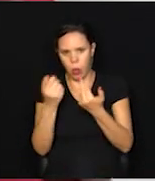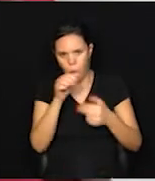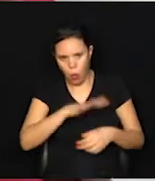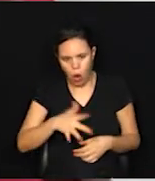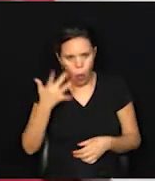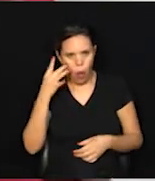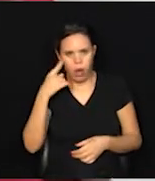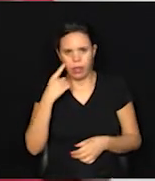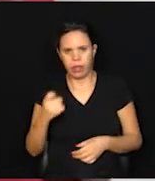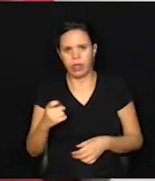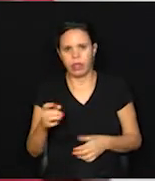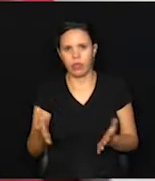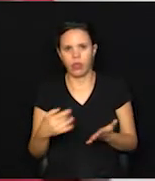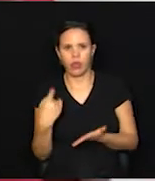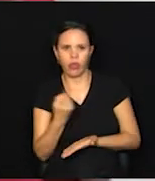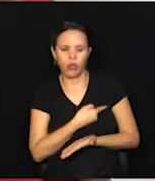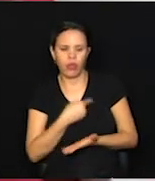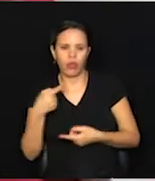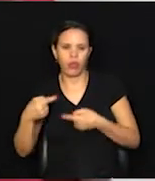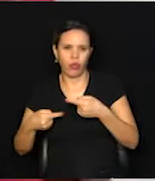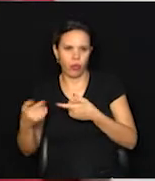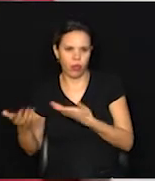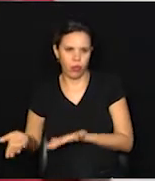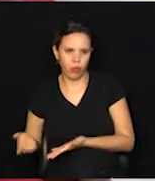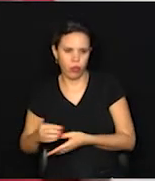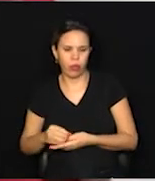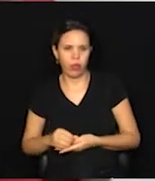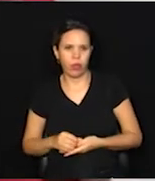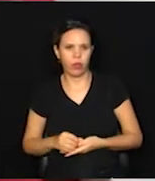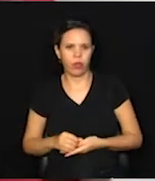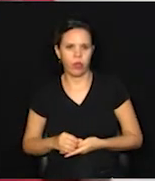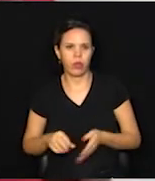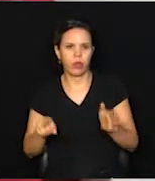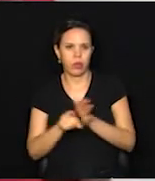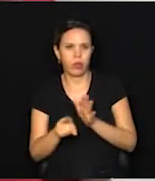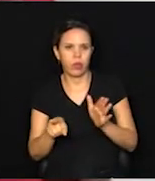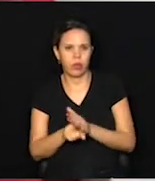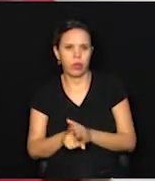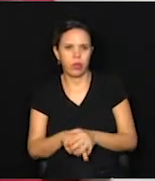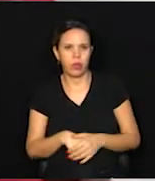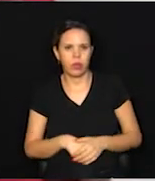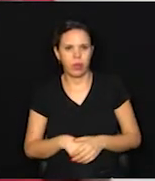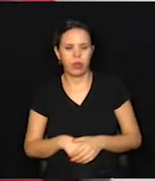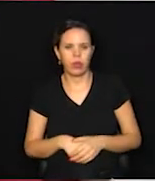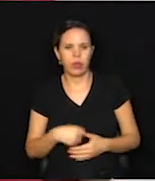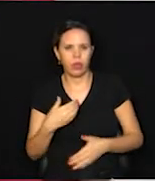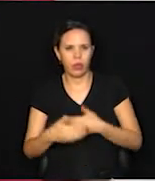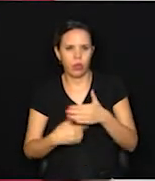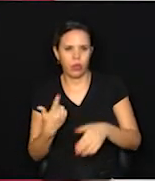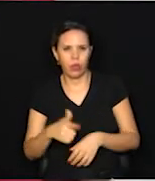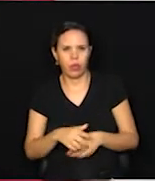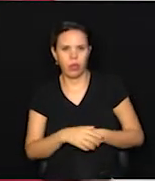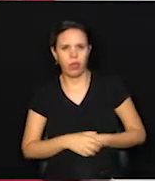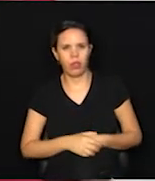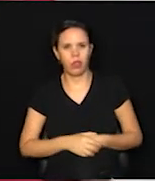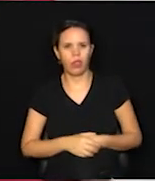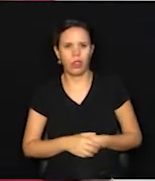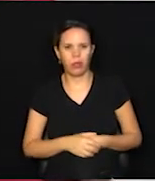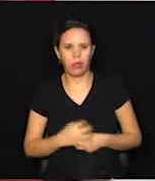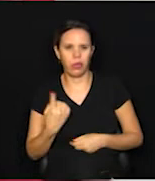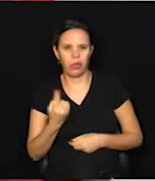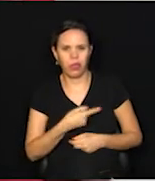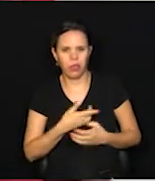interessante e mais produtivo para a nossa discussão nós caminharmos com as perguntas, porque aí um assunto vai puxando o outro. Eu acho que a gente acaba